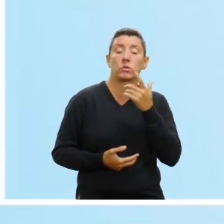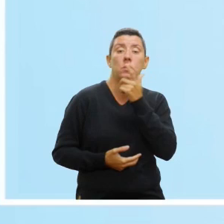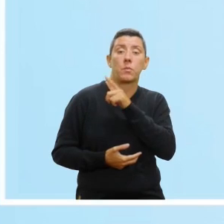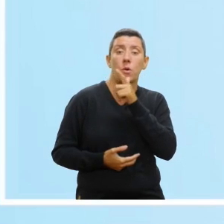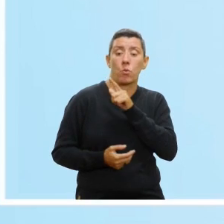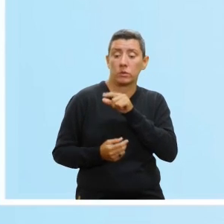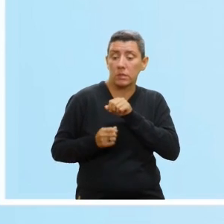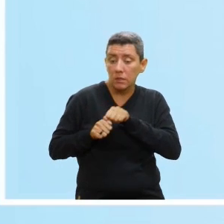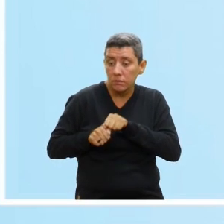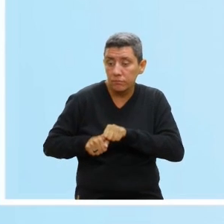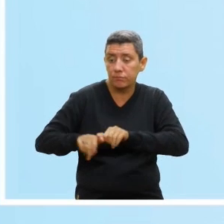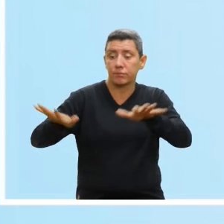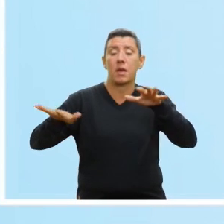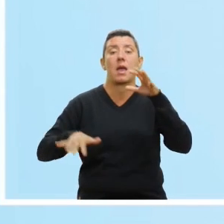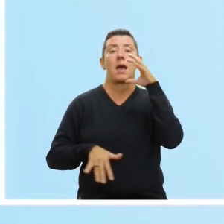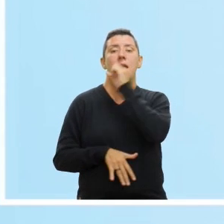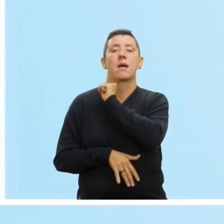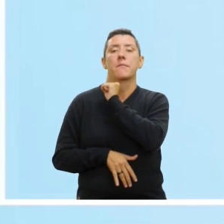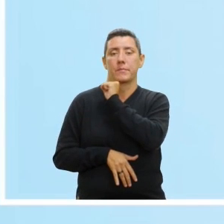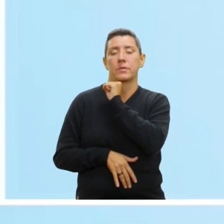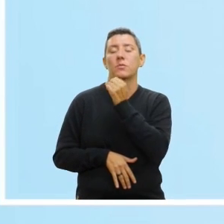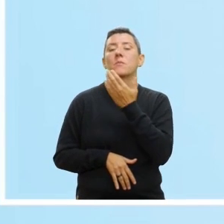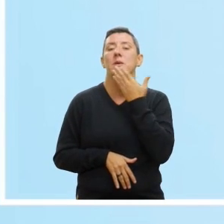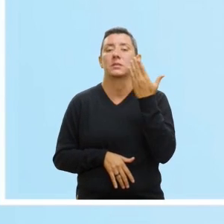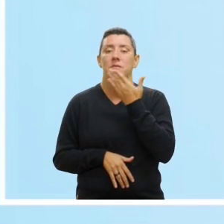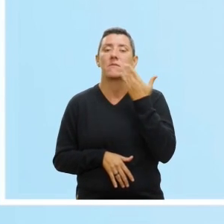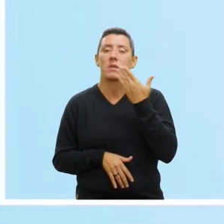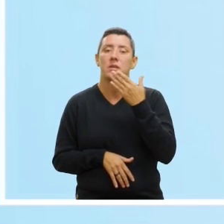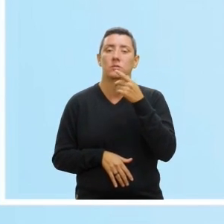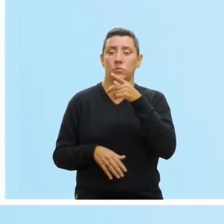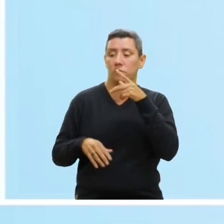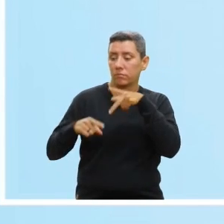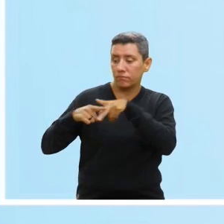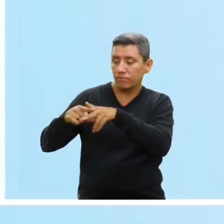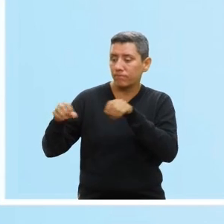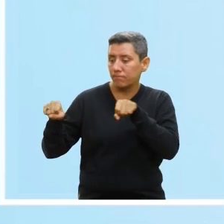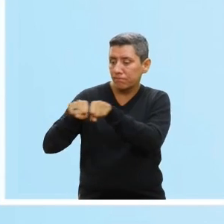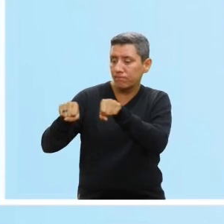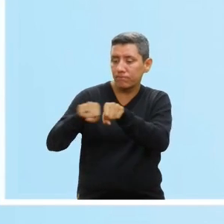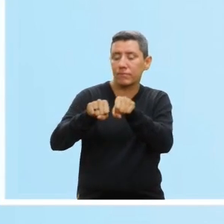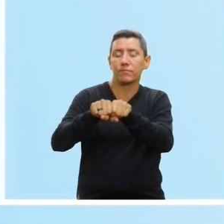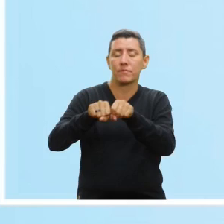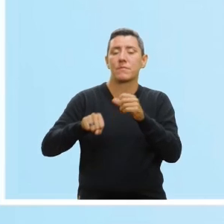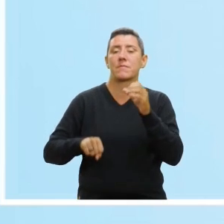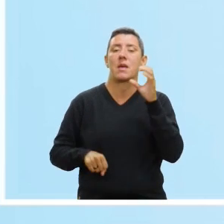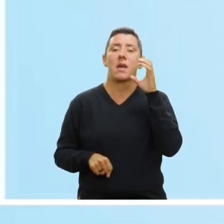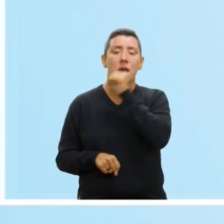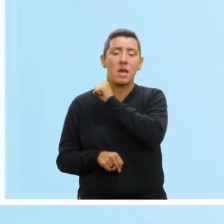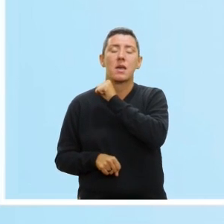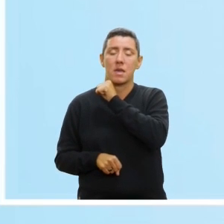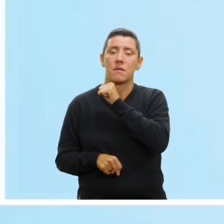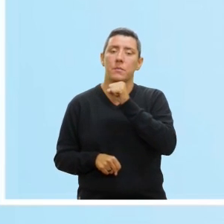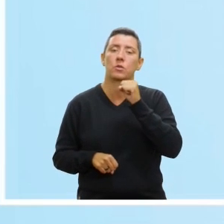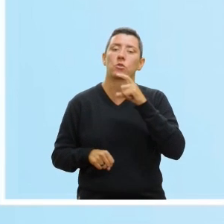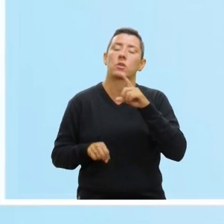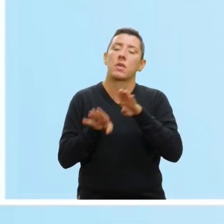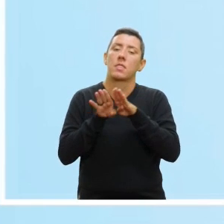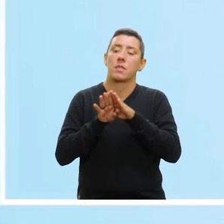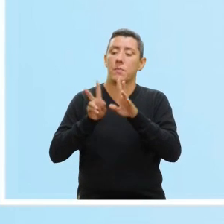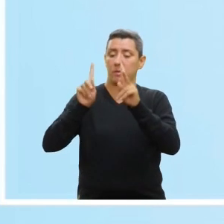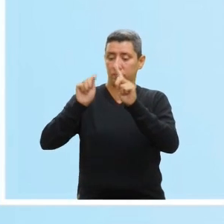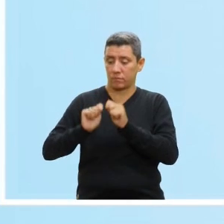escalar facilmente, né? Que você consiga instalar rápido e compacto, né? De forma compacta,